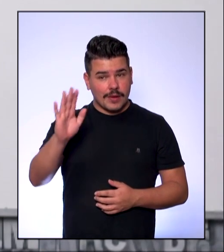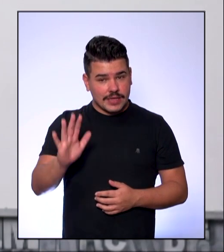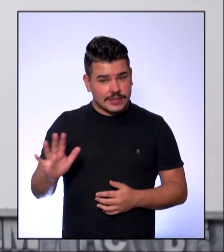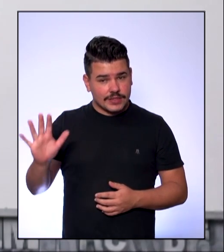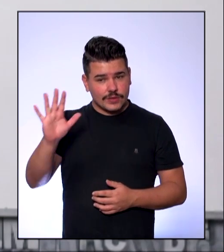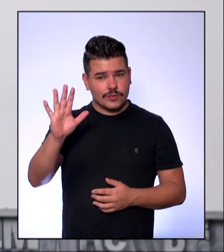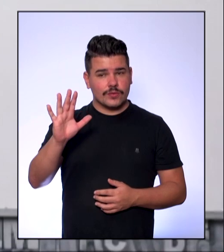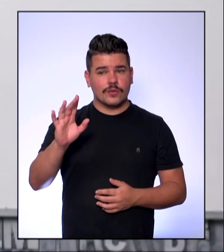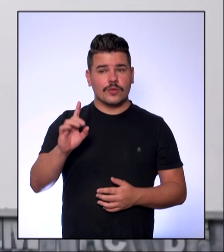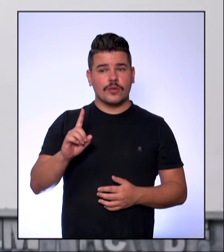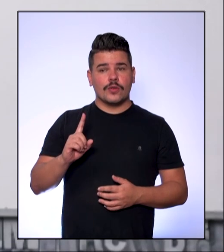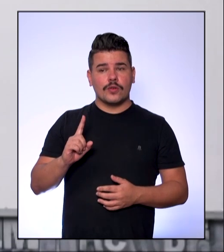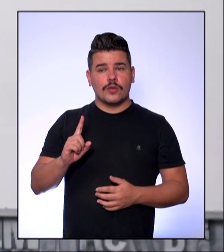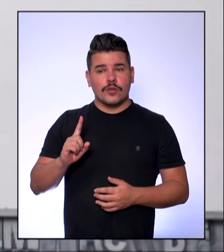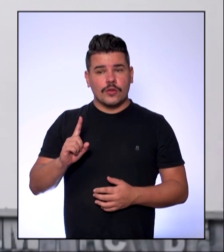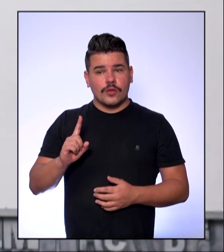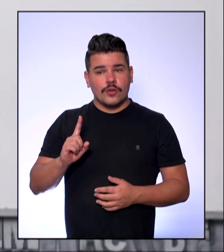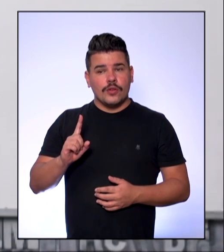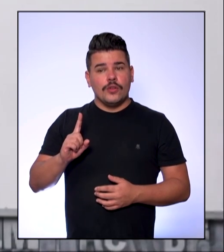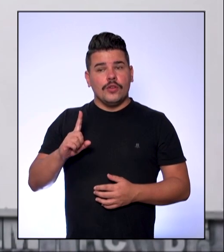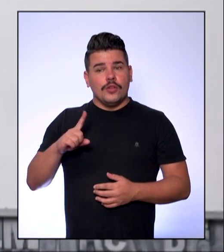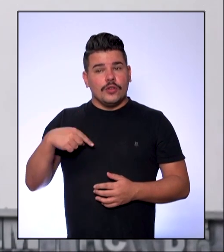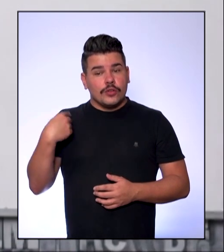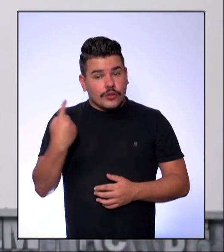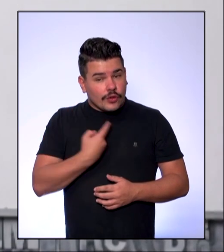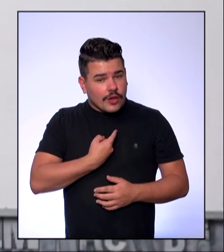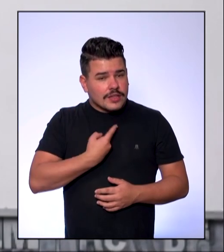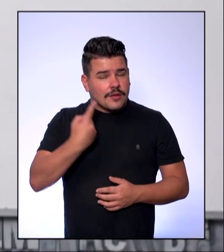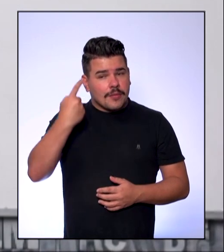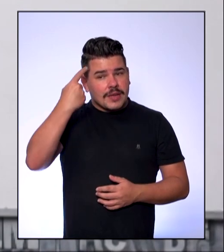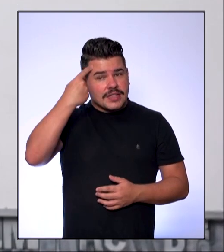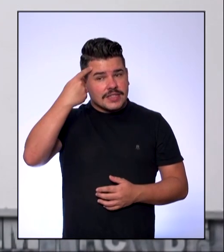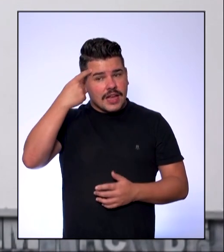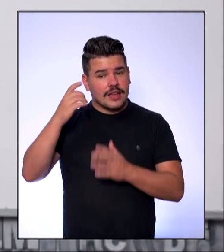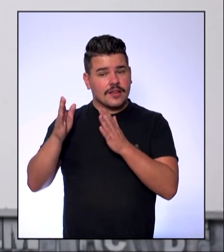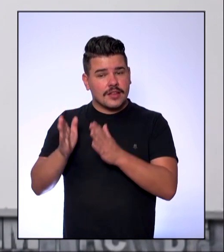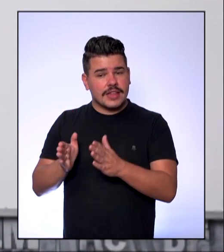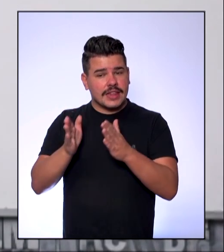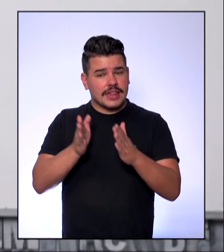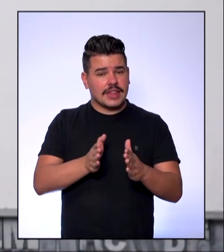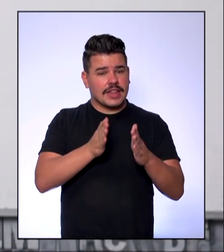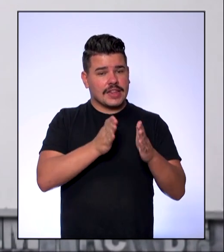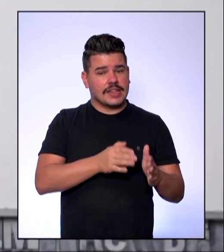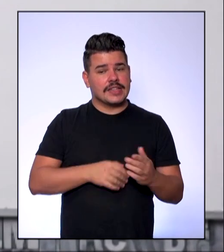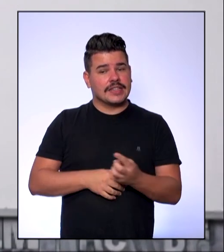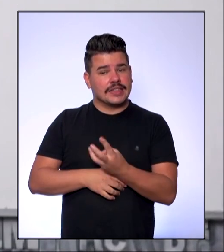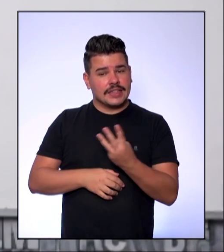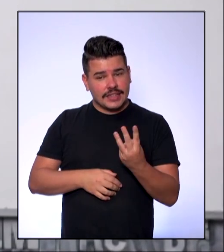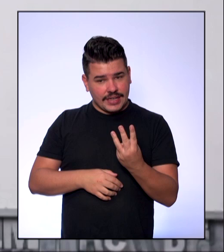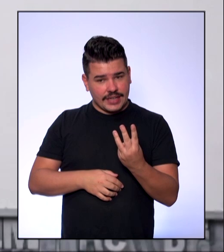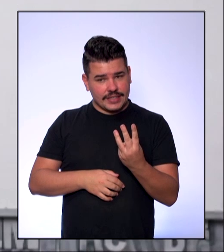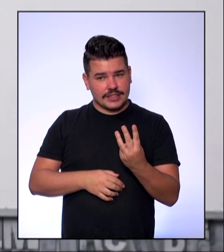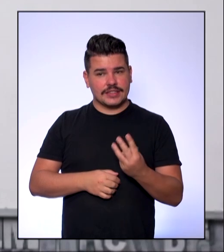Nós temos que pensar em 3 momentos. Eu tenho aqui